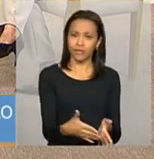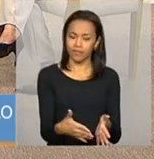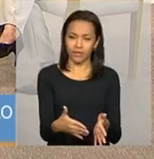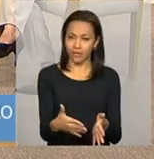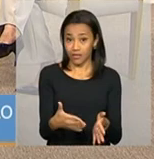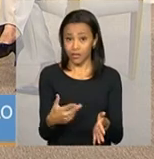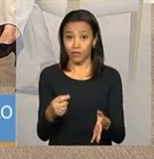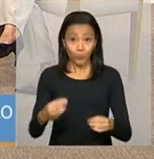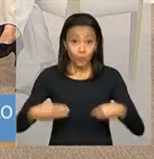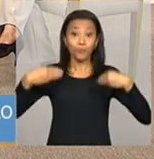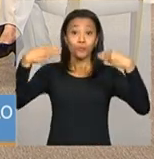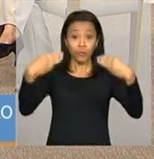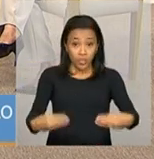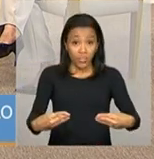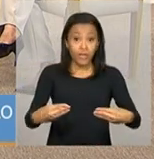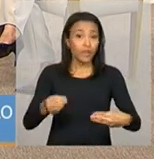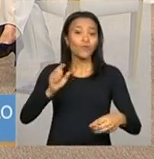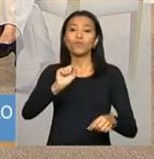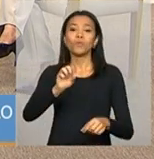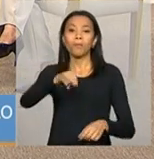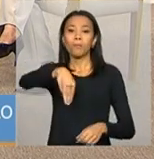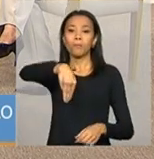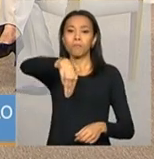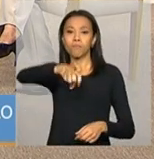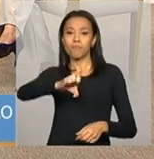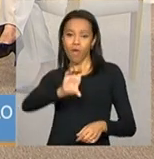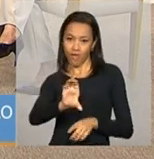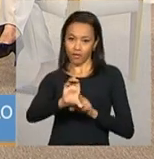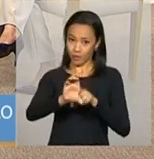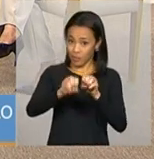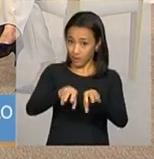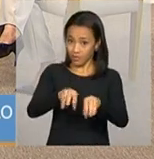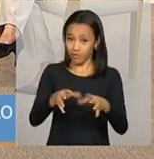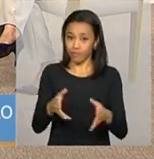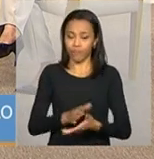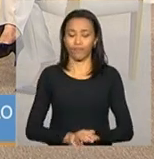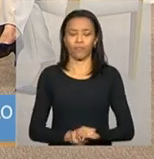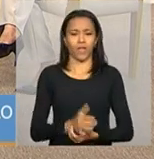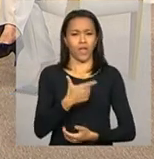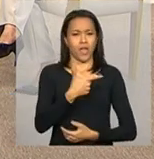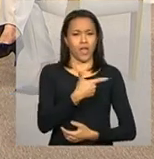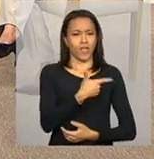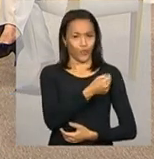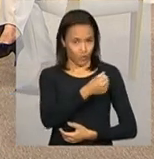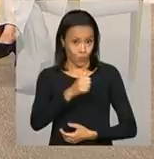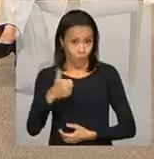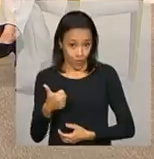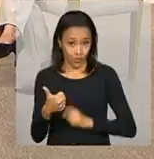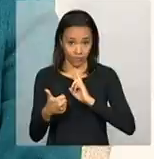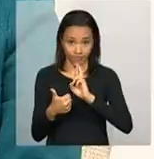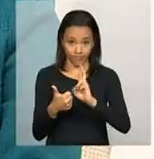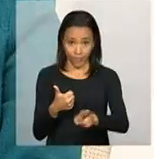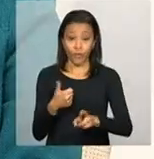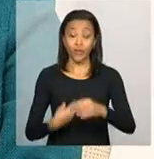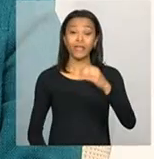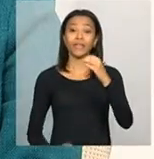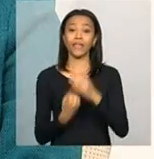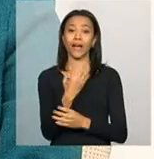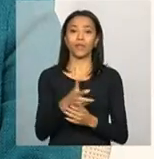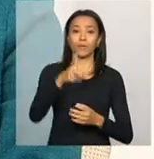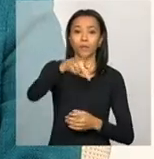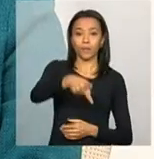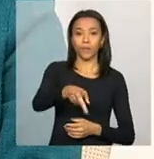Qual é a participação do Ministério da Educação no programa? Adriana, em 2011 foi criado o Pronatec, o